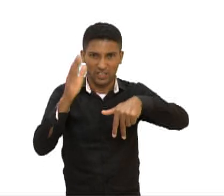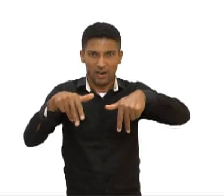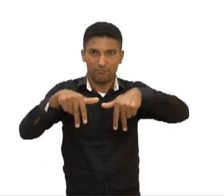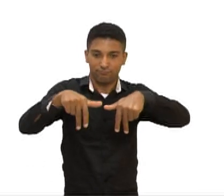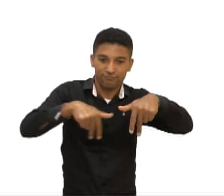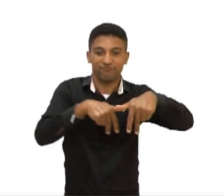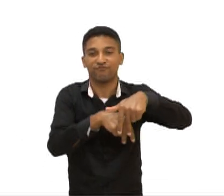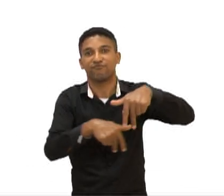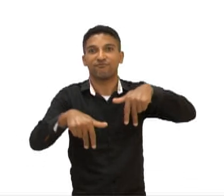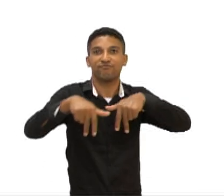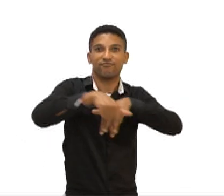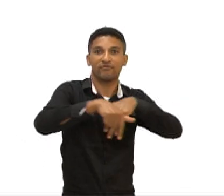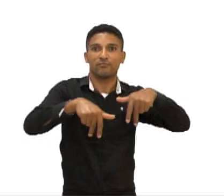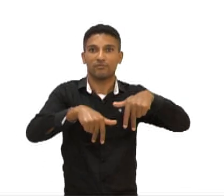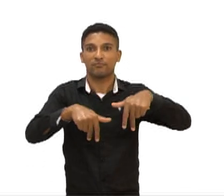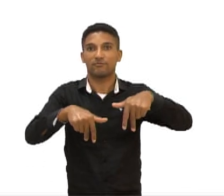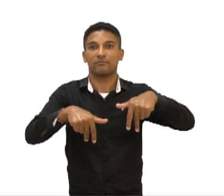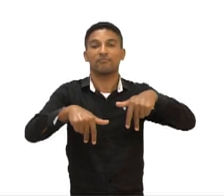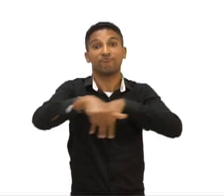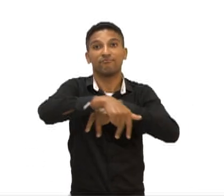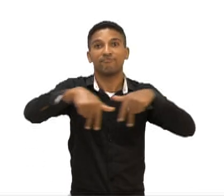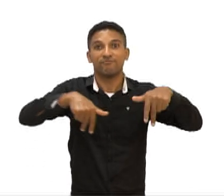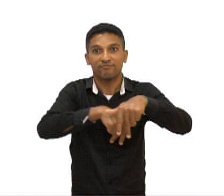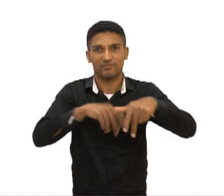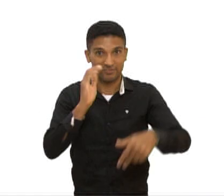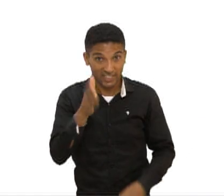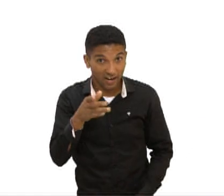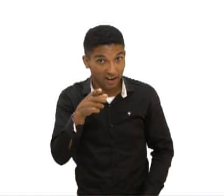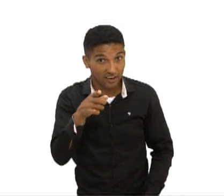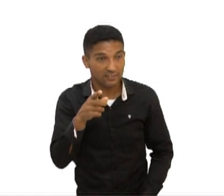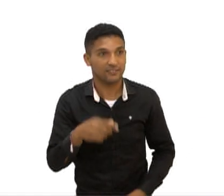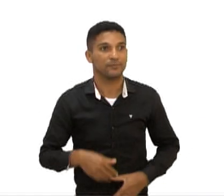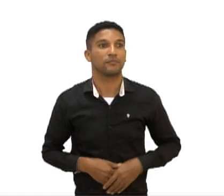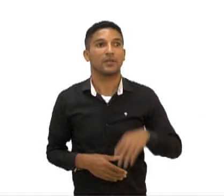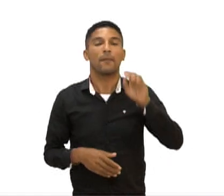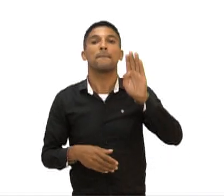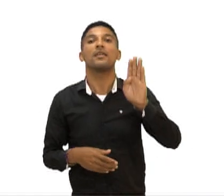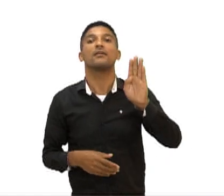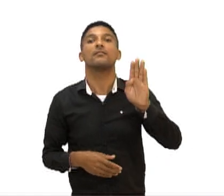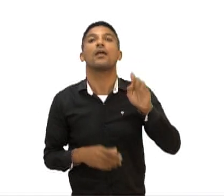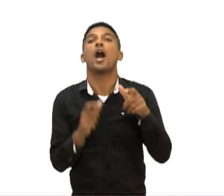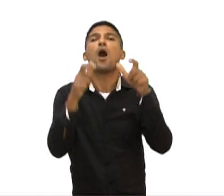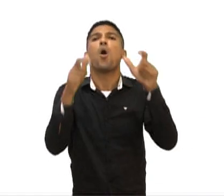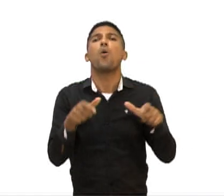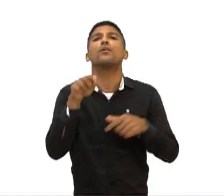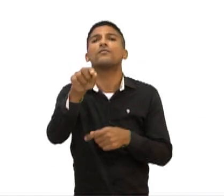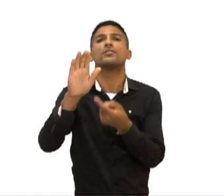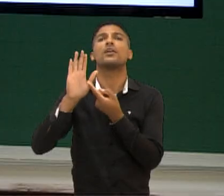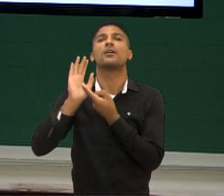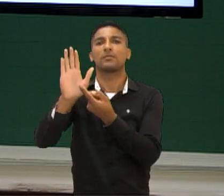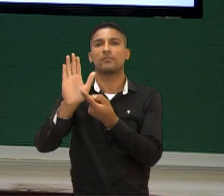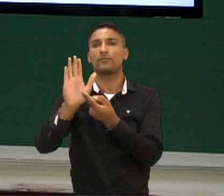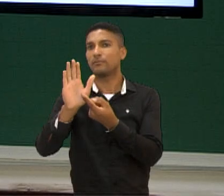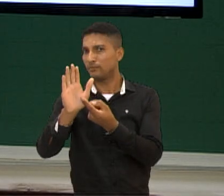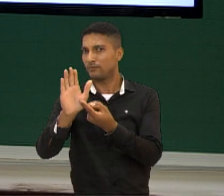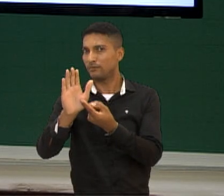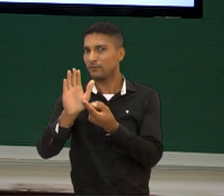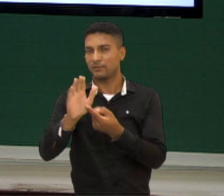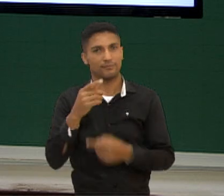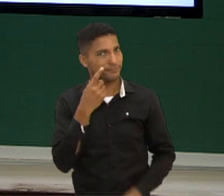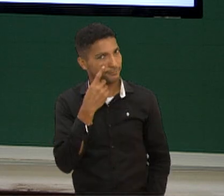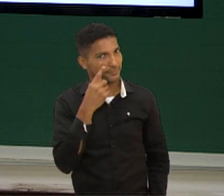B, respondam lá para mim. Onde foi essa apresentação? Fala sério, você nunca participou de uma quadrilha,